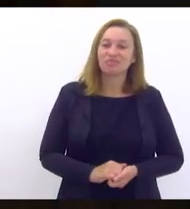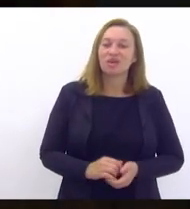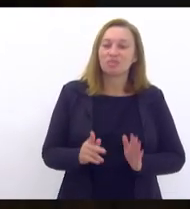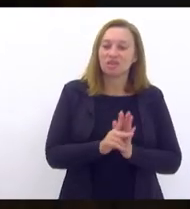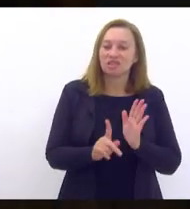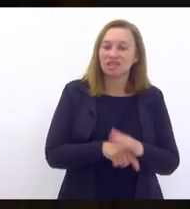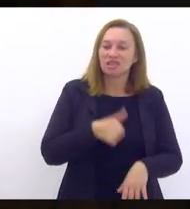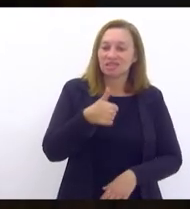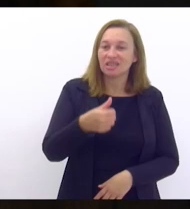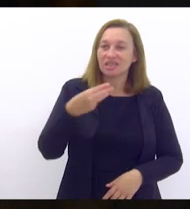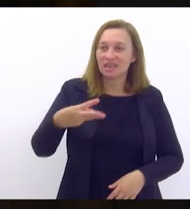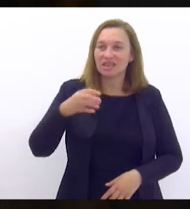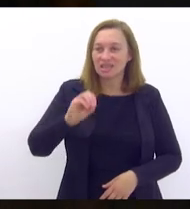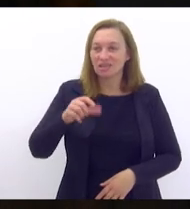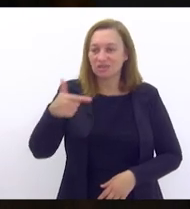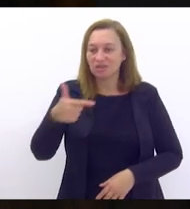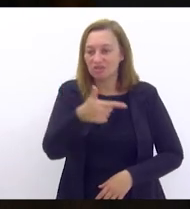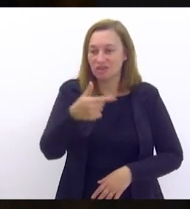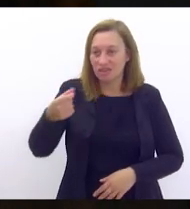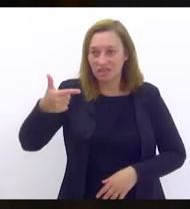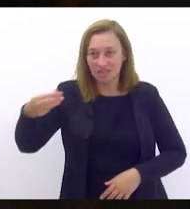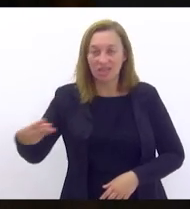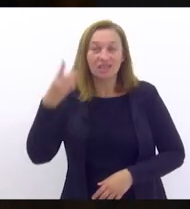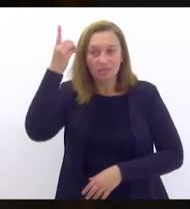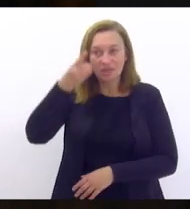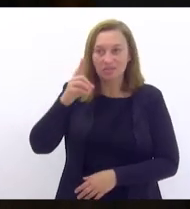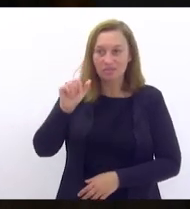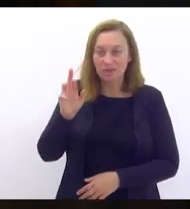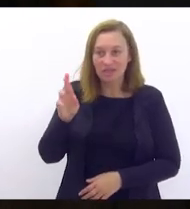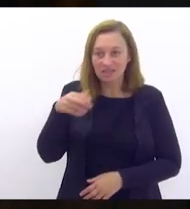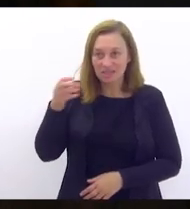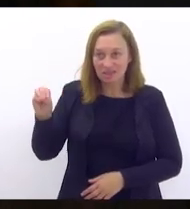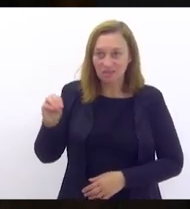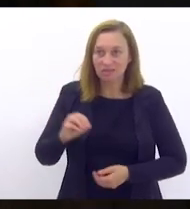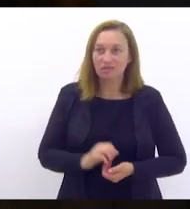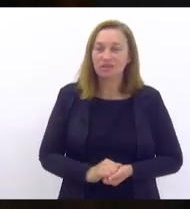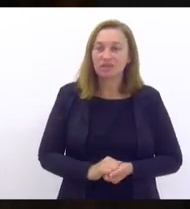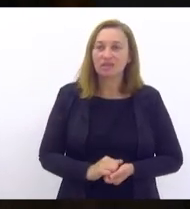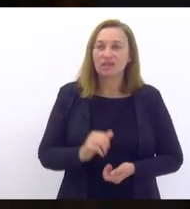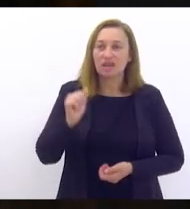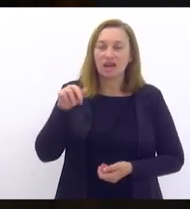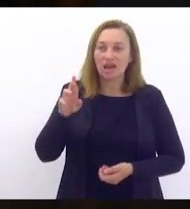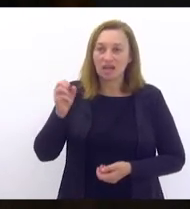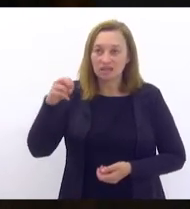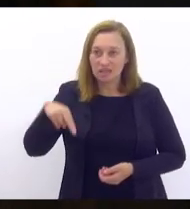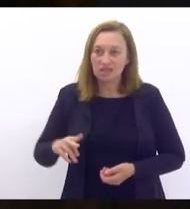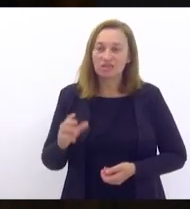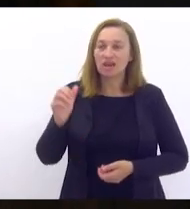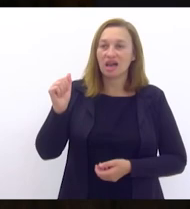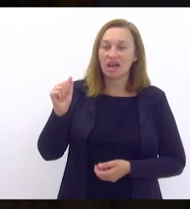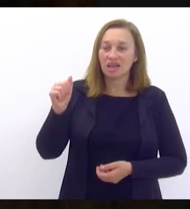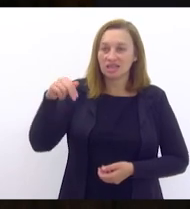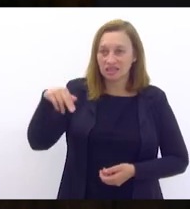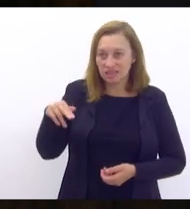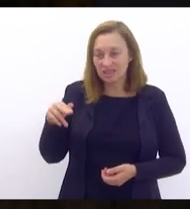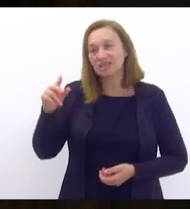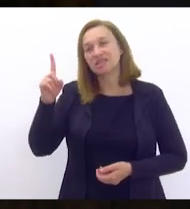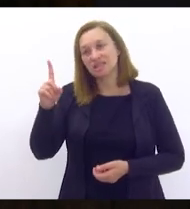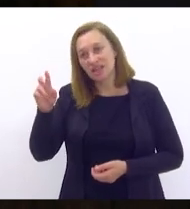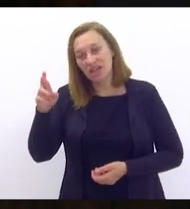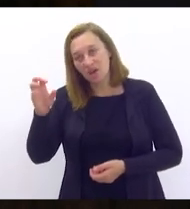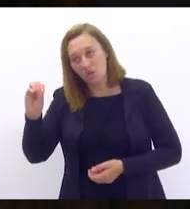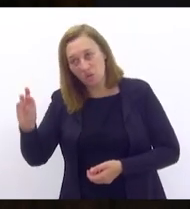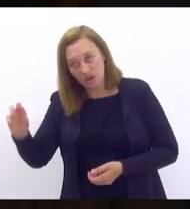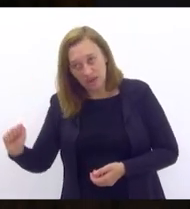de lei número 302 de 23, de autoria do deputado Brazão, Anderson Moraes, André Corrêa, Andrezinho Siciliano, Arthur Monteiro,